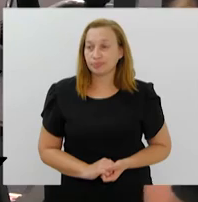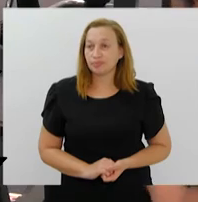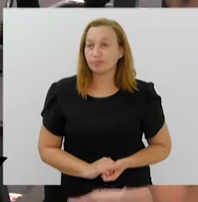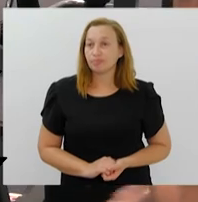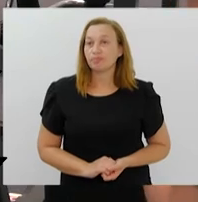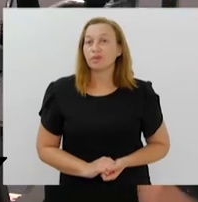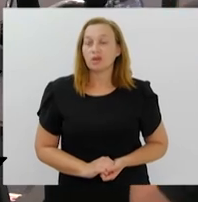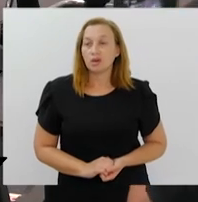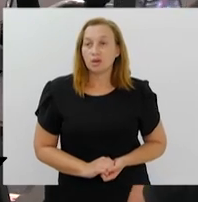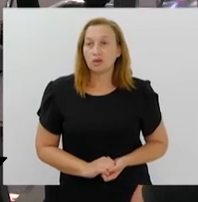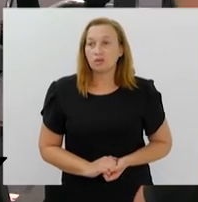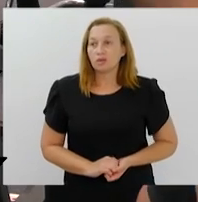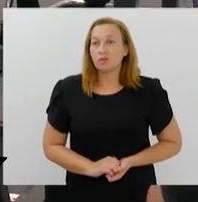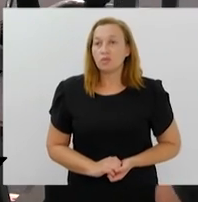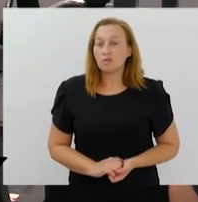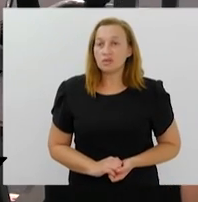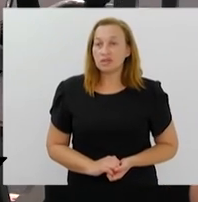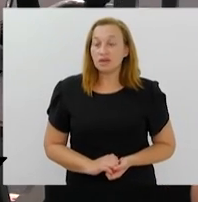entendi